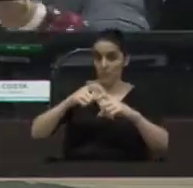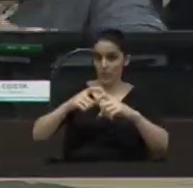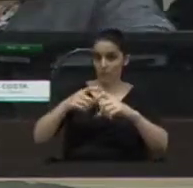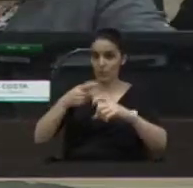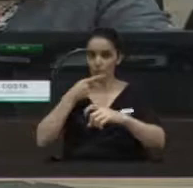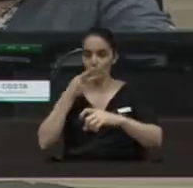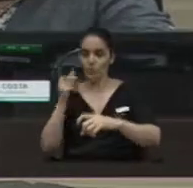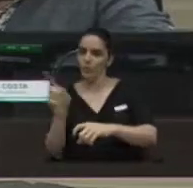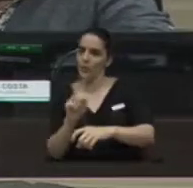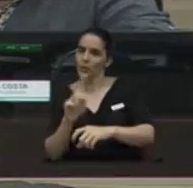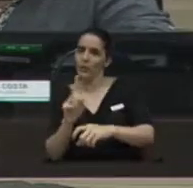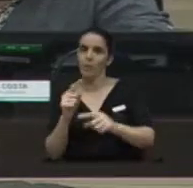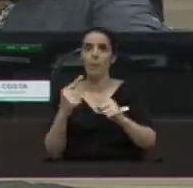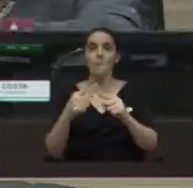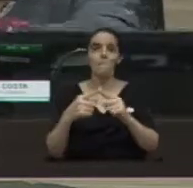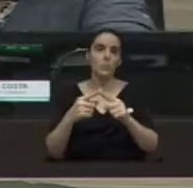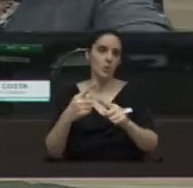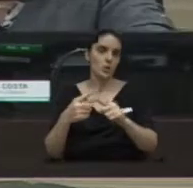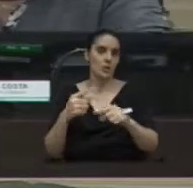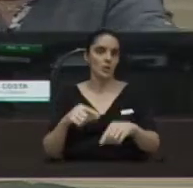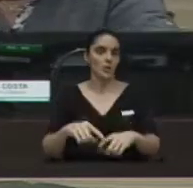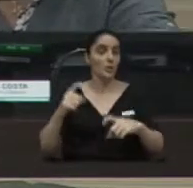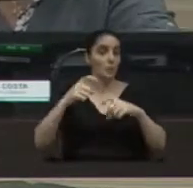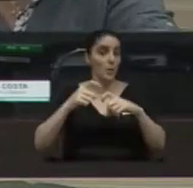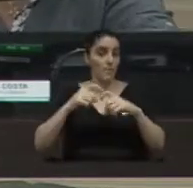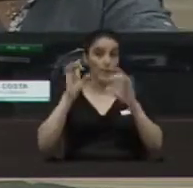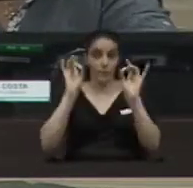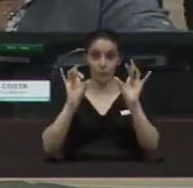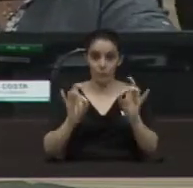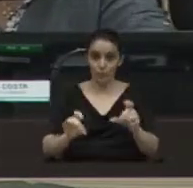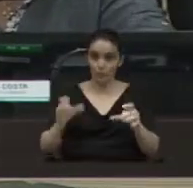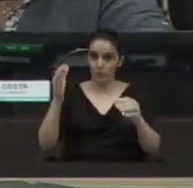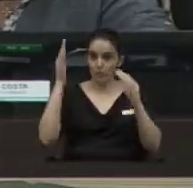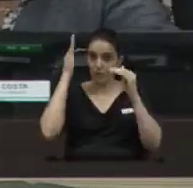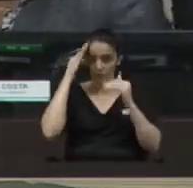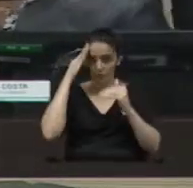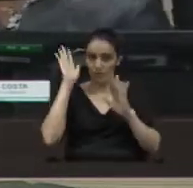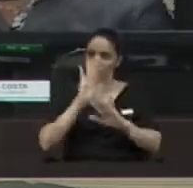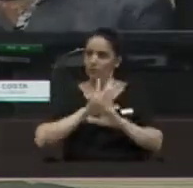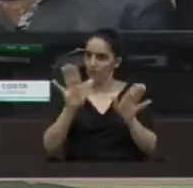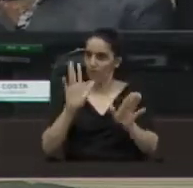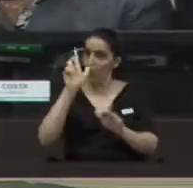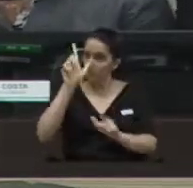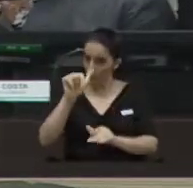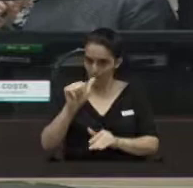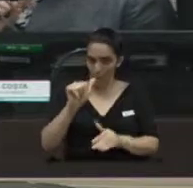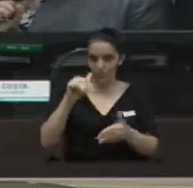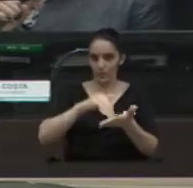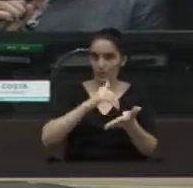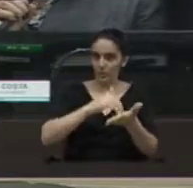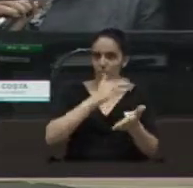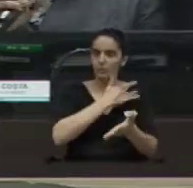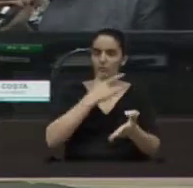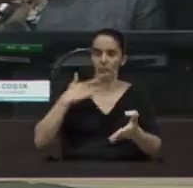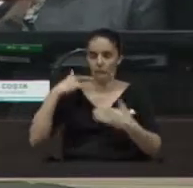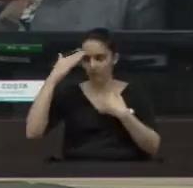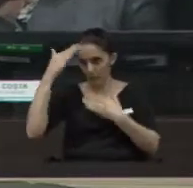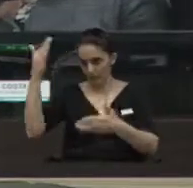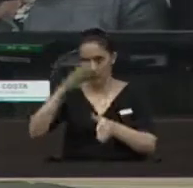depois a senhora esteja procurando para resolver em relação a isso. Muito obrigada. Agora o